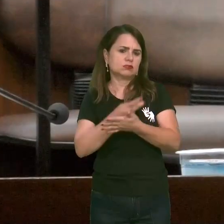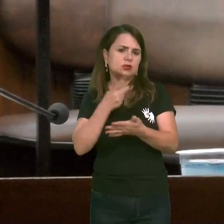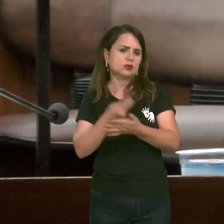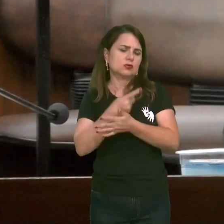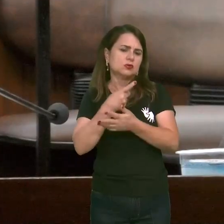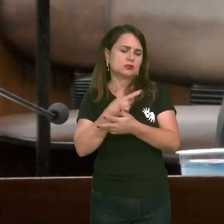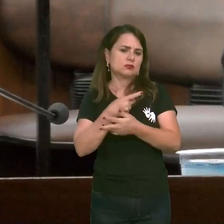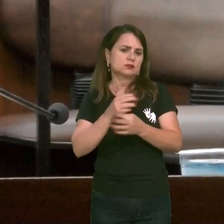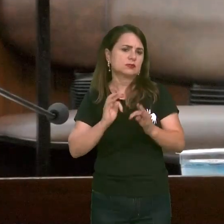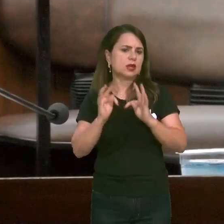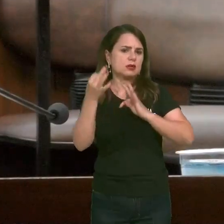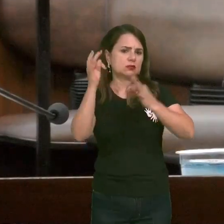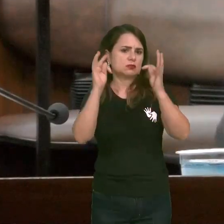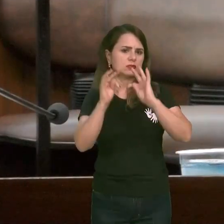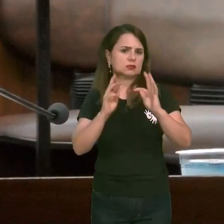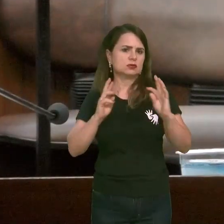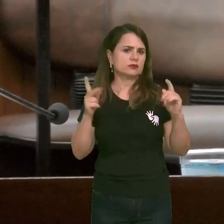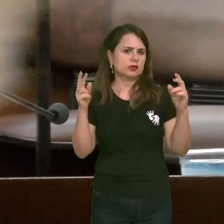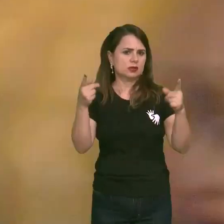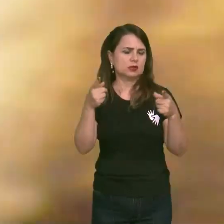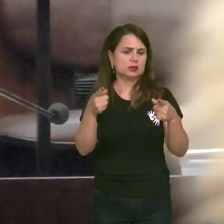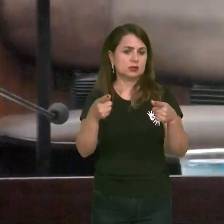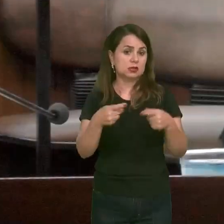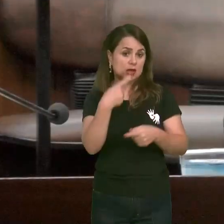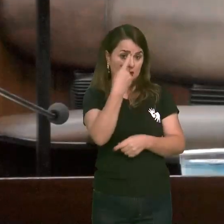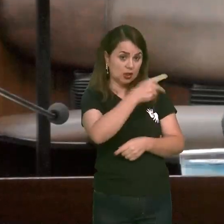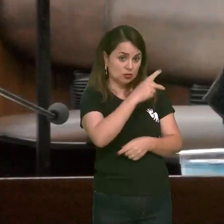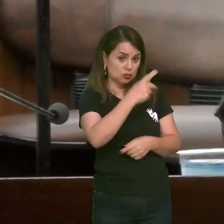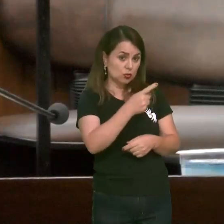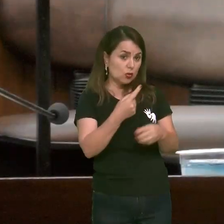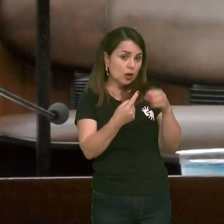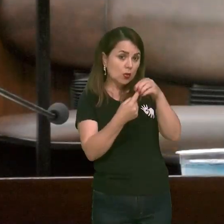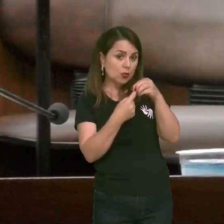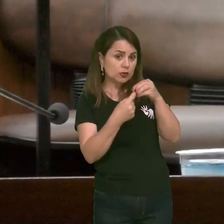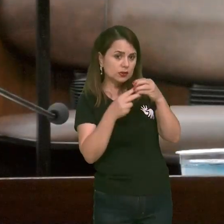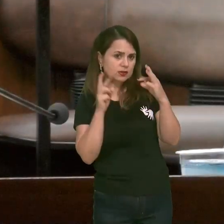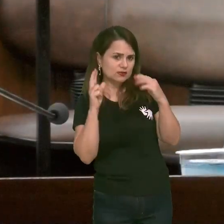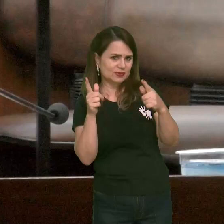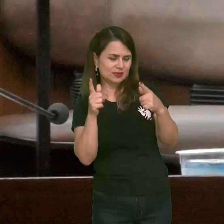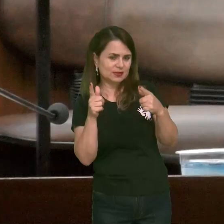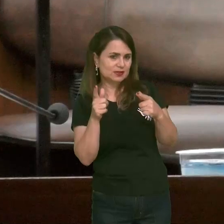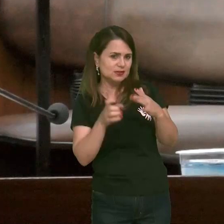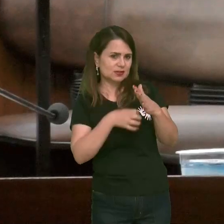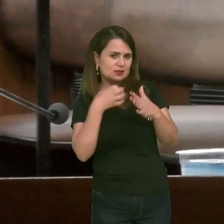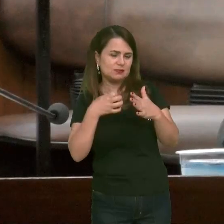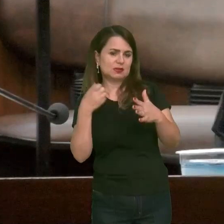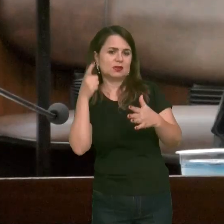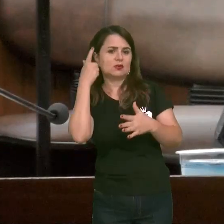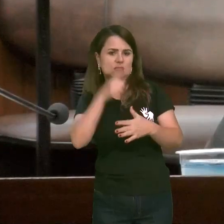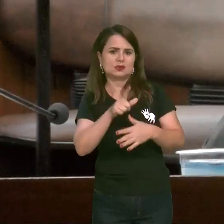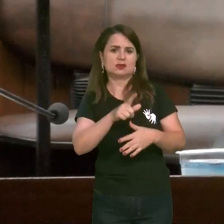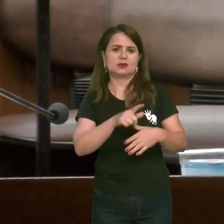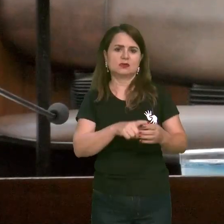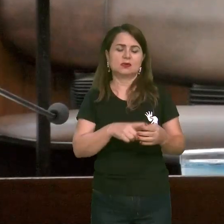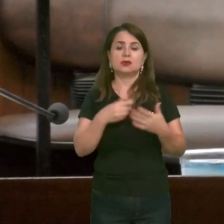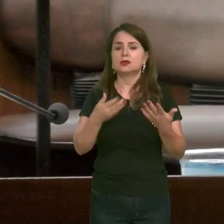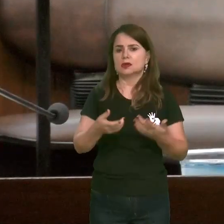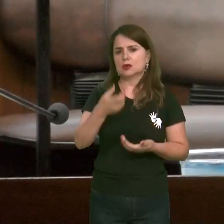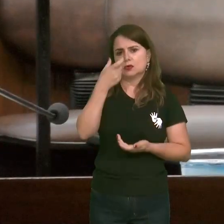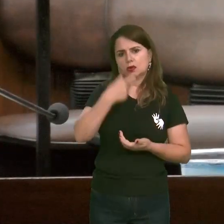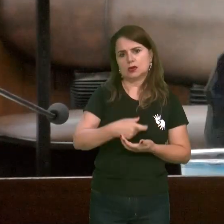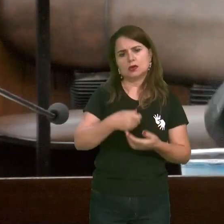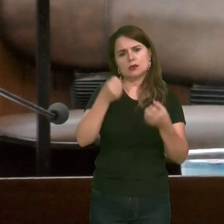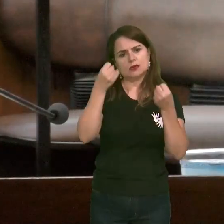técnico e a vossa e a emenda de vossa excelência foi a única contemplada porque seguiu corretamente e eu fiz questão pelo menos